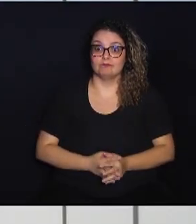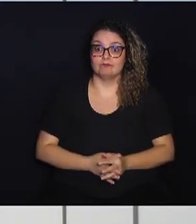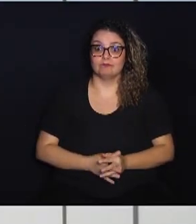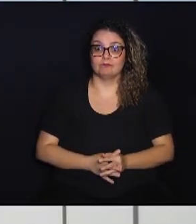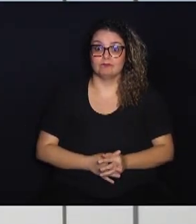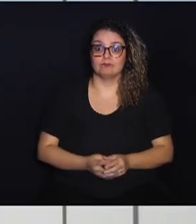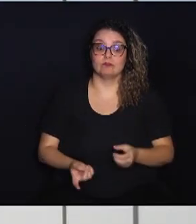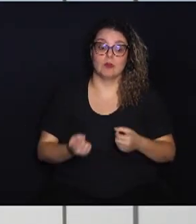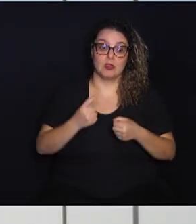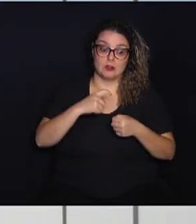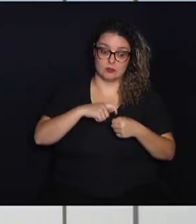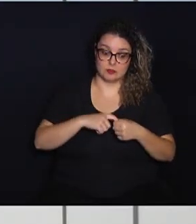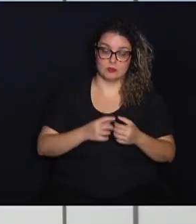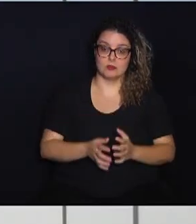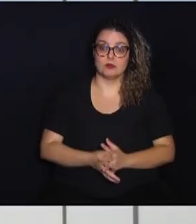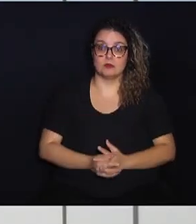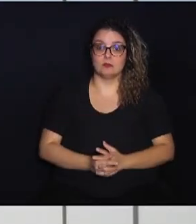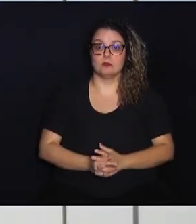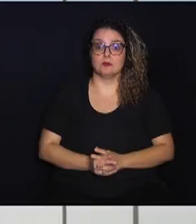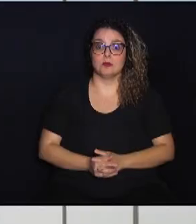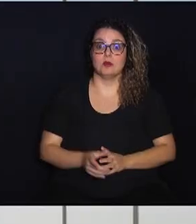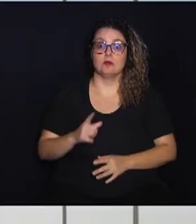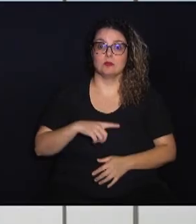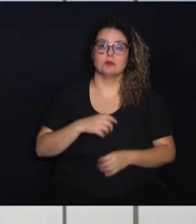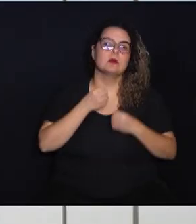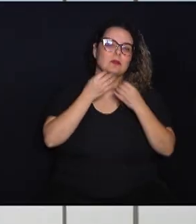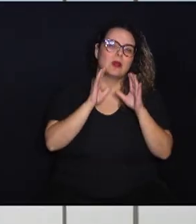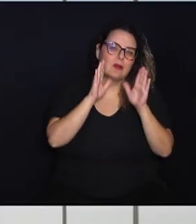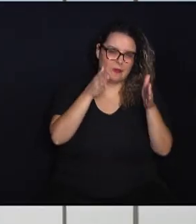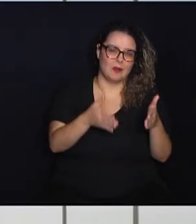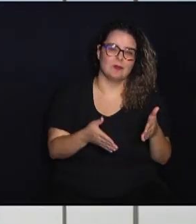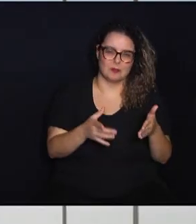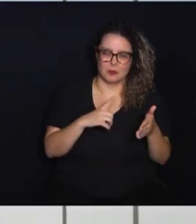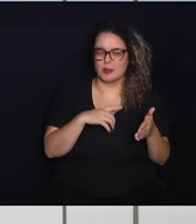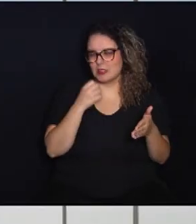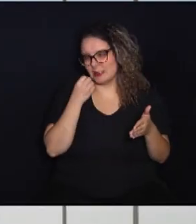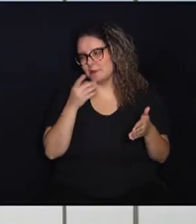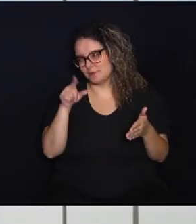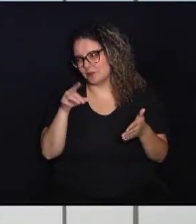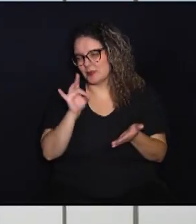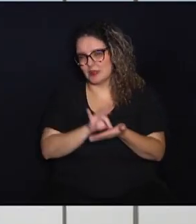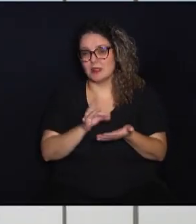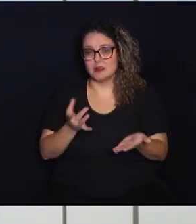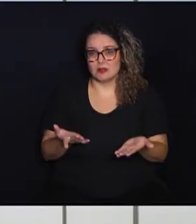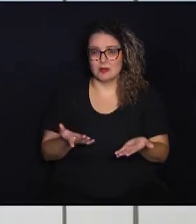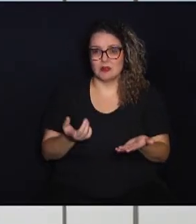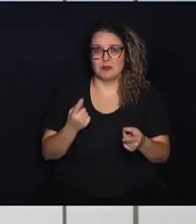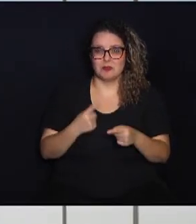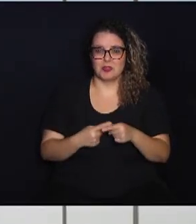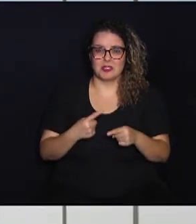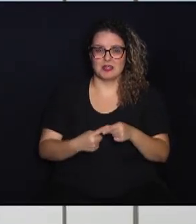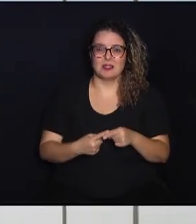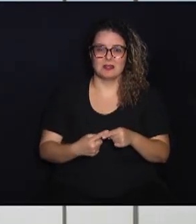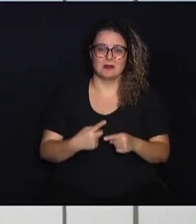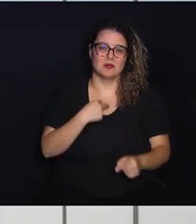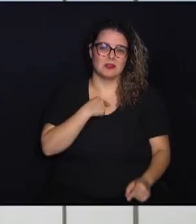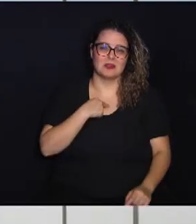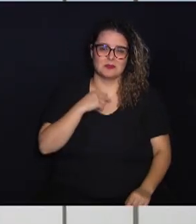voltando ainda ao que tem de bom, né? Eu prefiro focar mais no que tem de bom, não é verdade? Porque a gente não tem que achar que tudo é